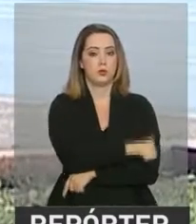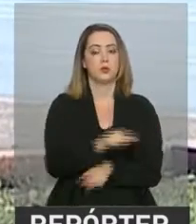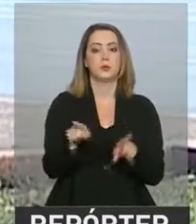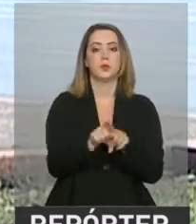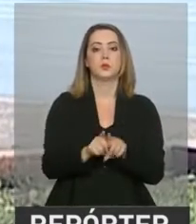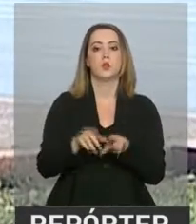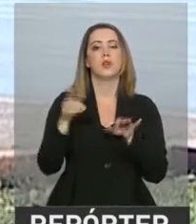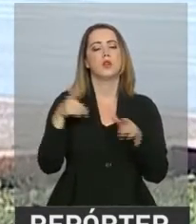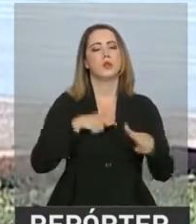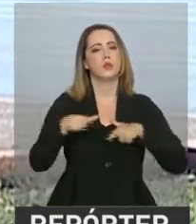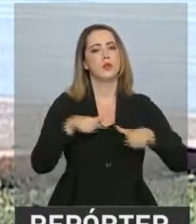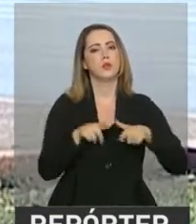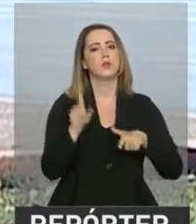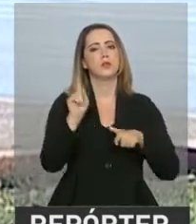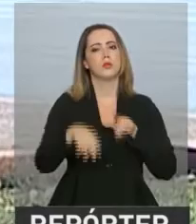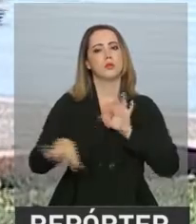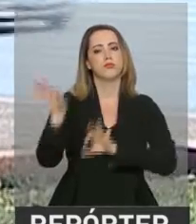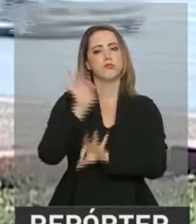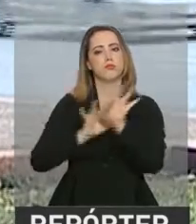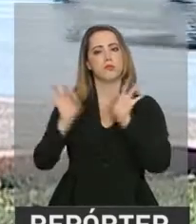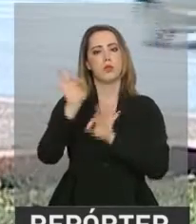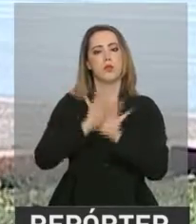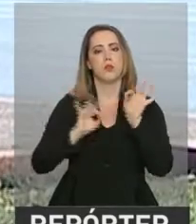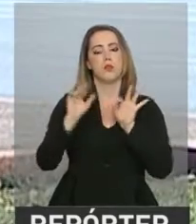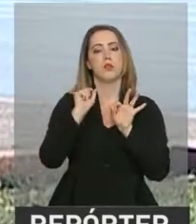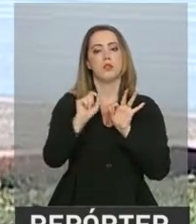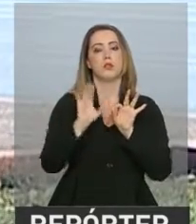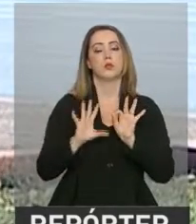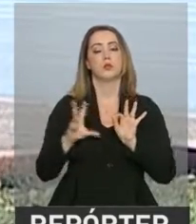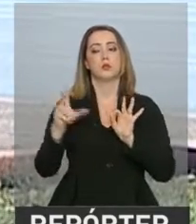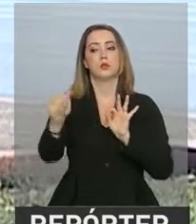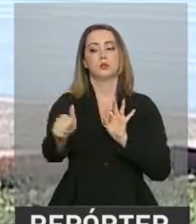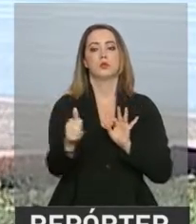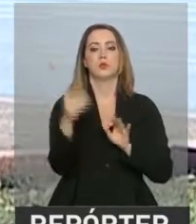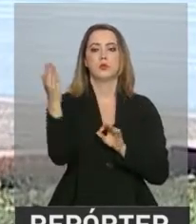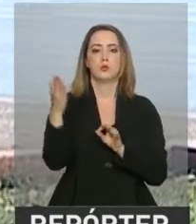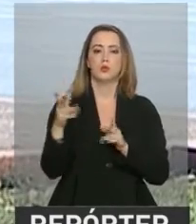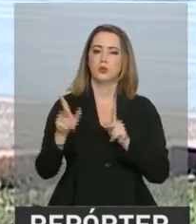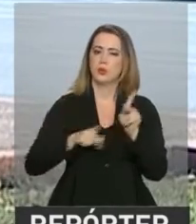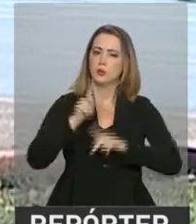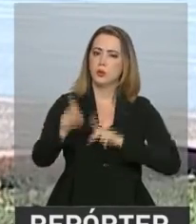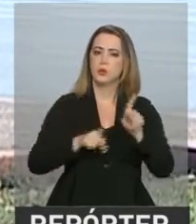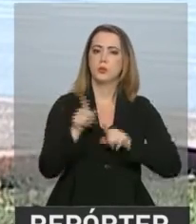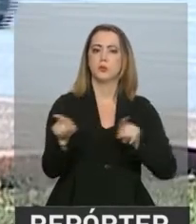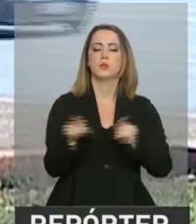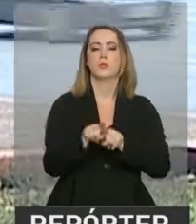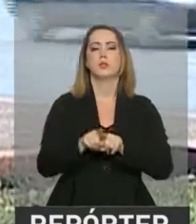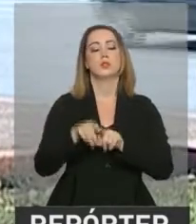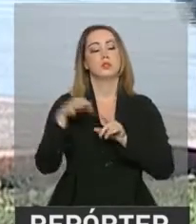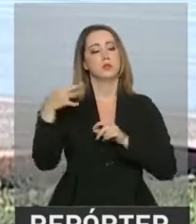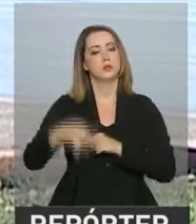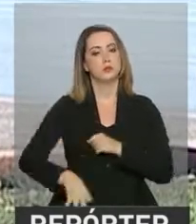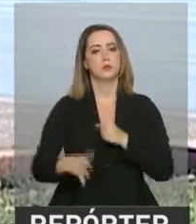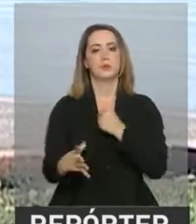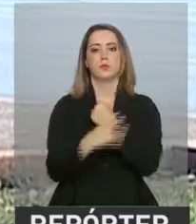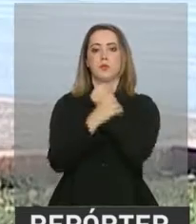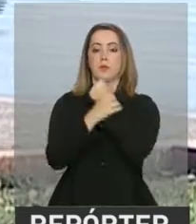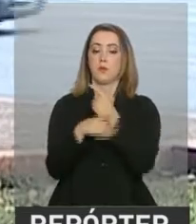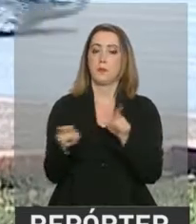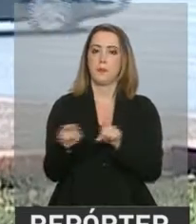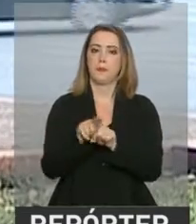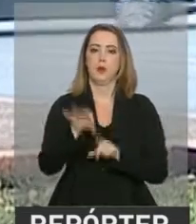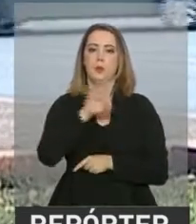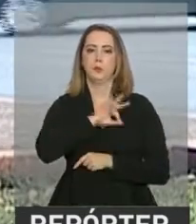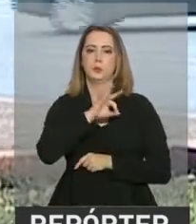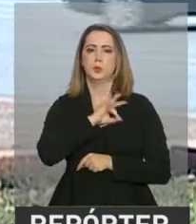atuar para garantir a ordem pública ea integridade de pessoas e do patrimônio e bom exercer ações de polícia